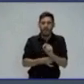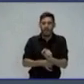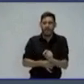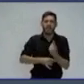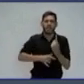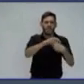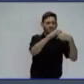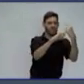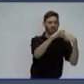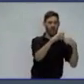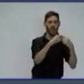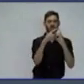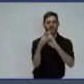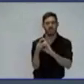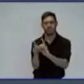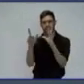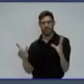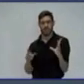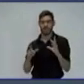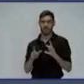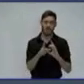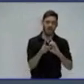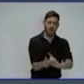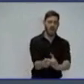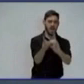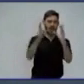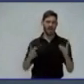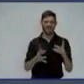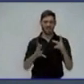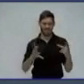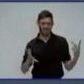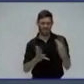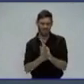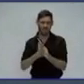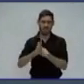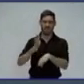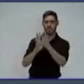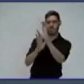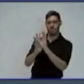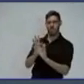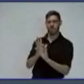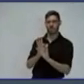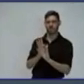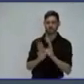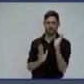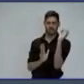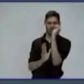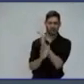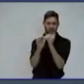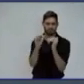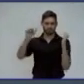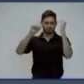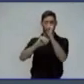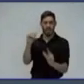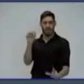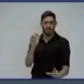recessão democrática, democracias iliberais, constitucionalismo abusivo,